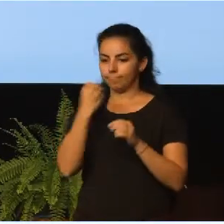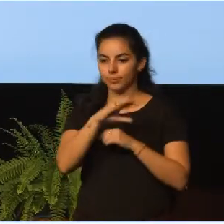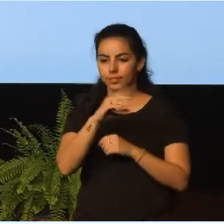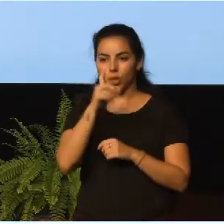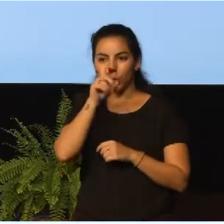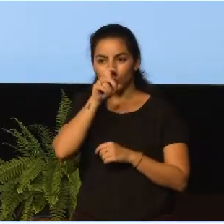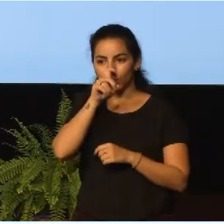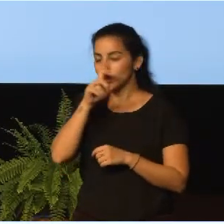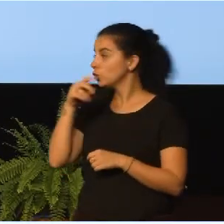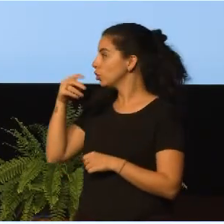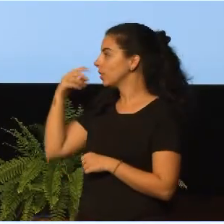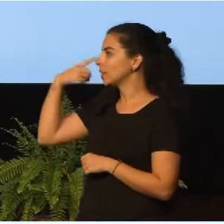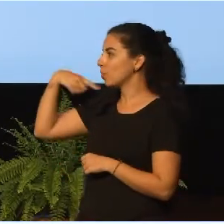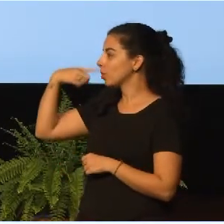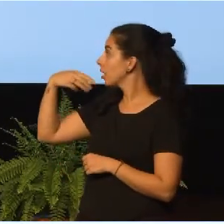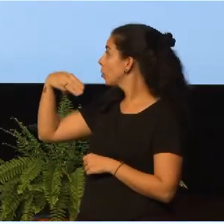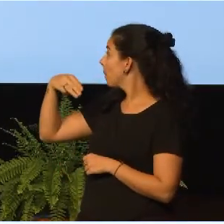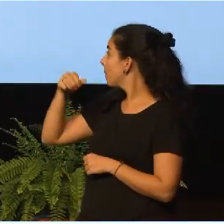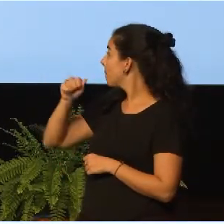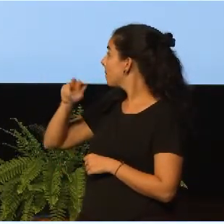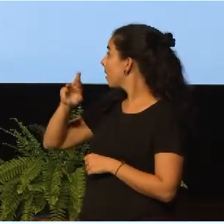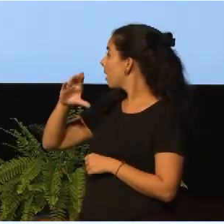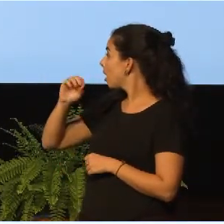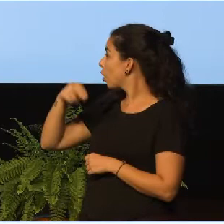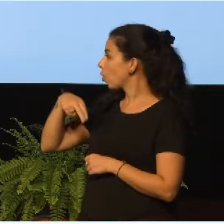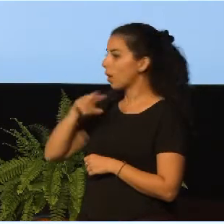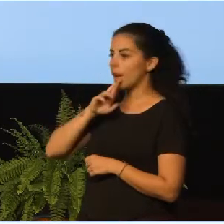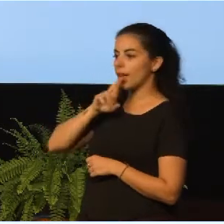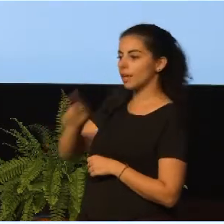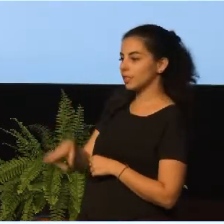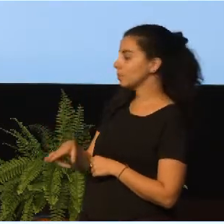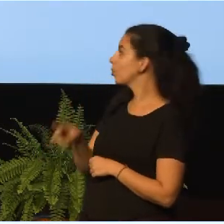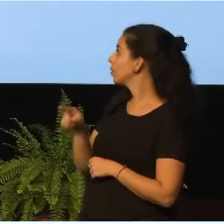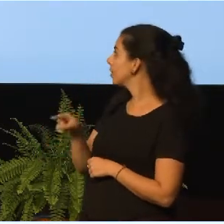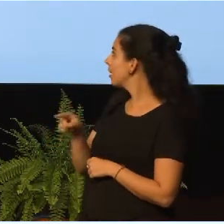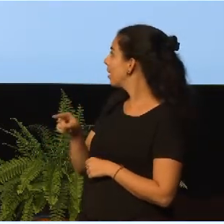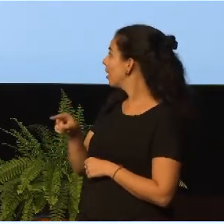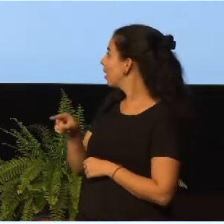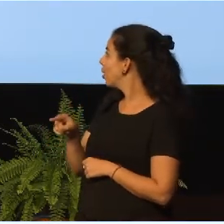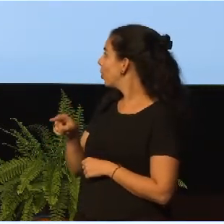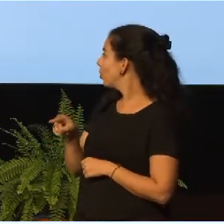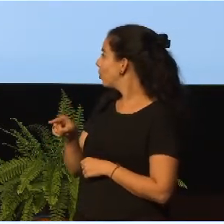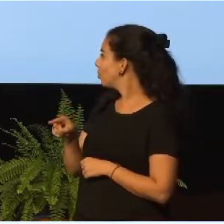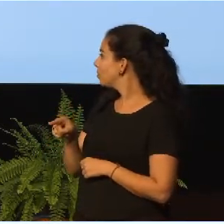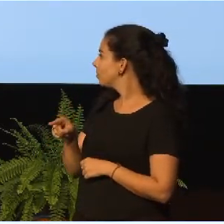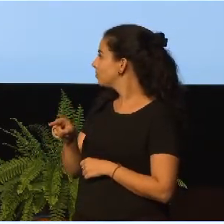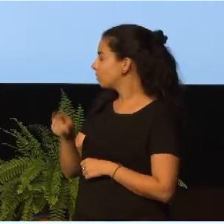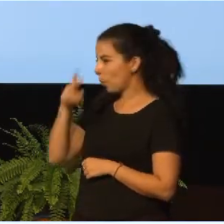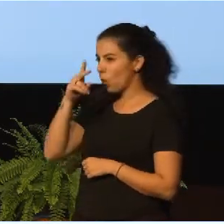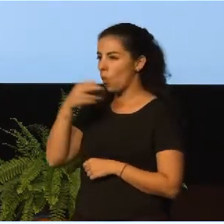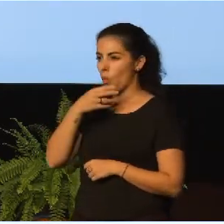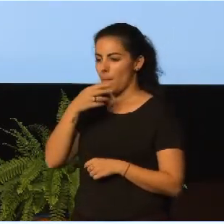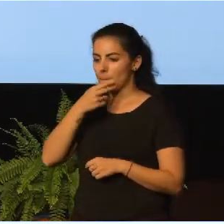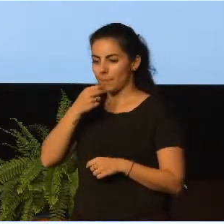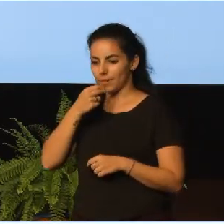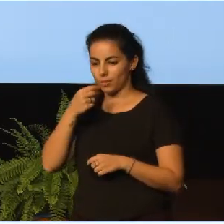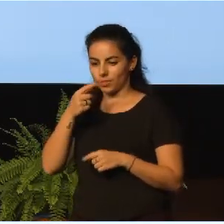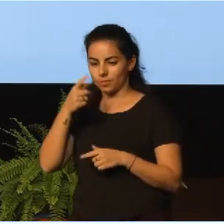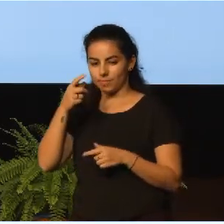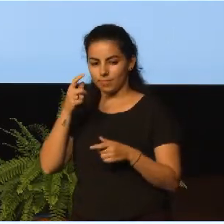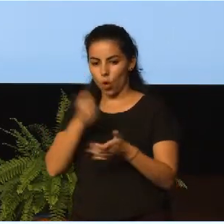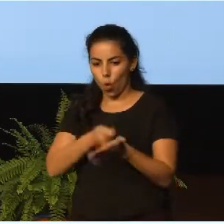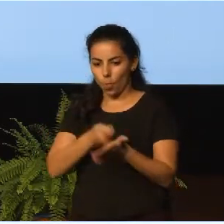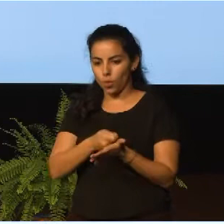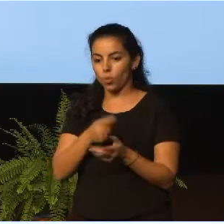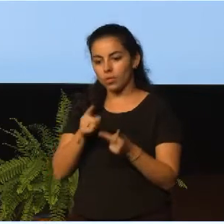tinha um problema. E aí ele mandou de volta, tanto para o Silvin, que é um cara que cobrou dele, quanto para o Serenata. Por